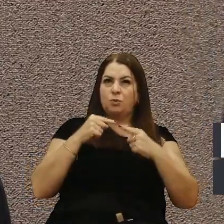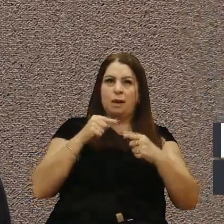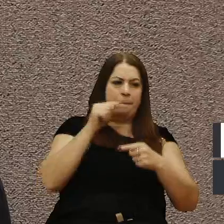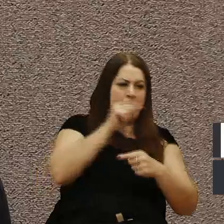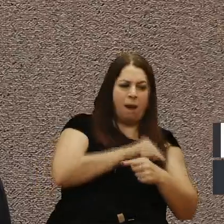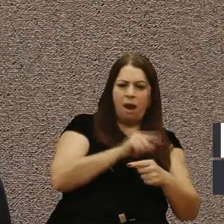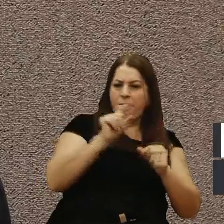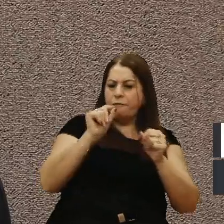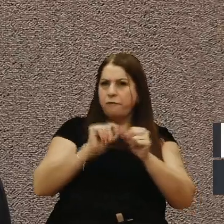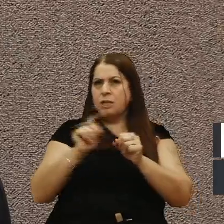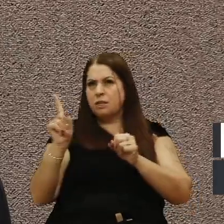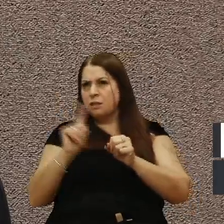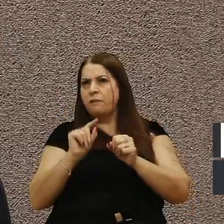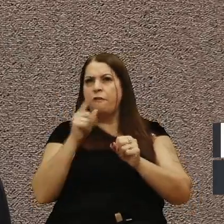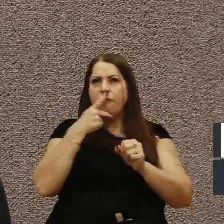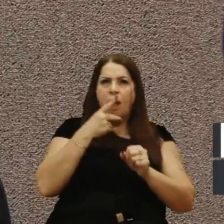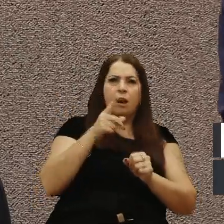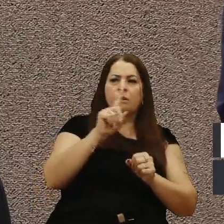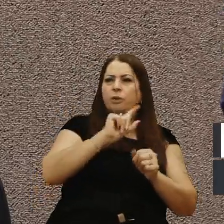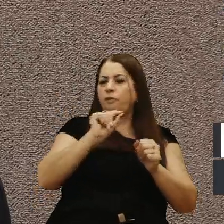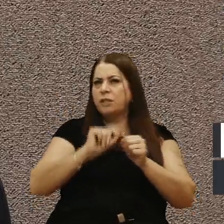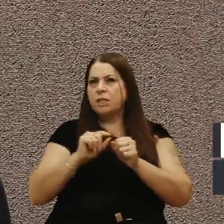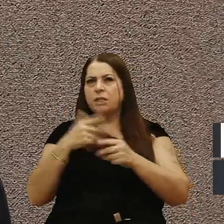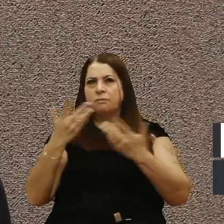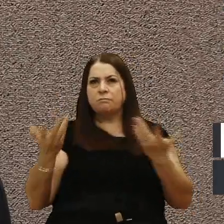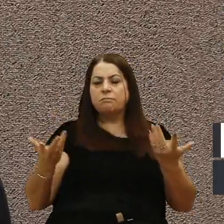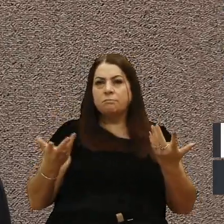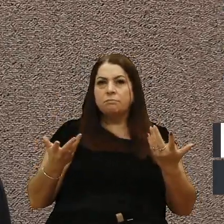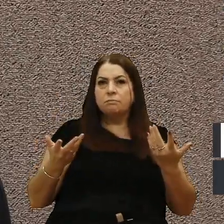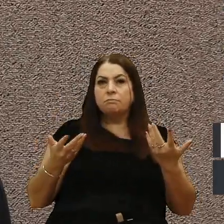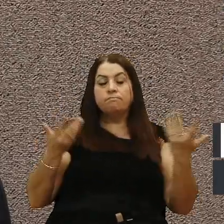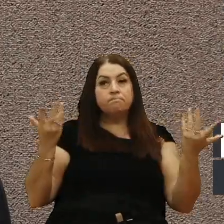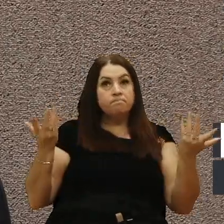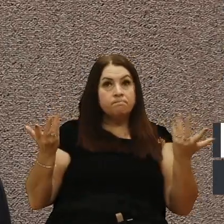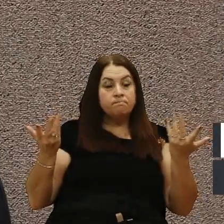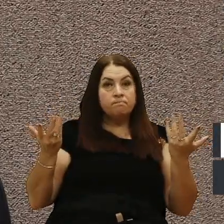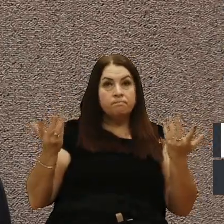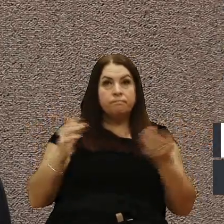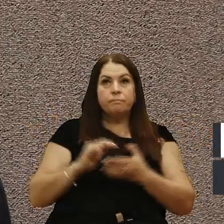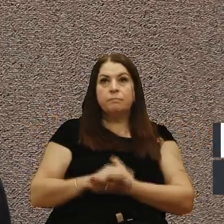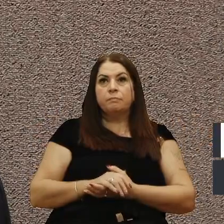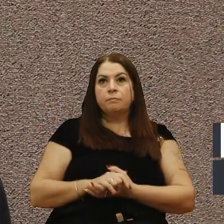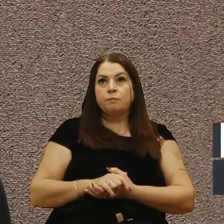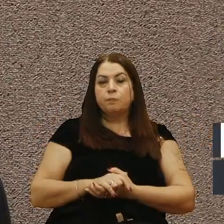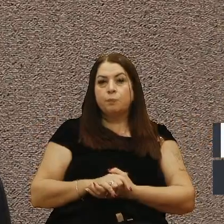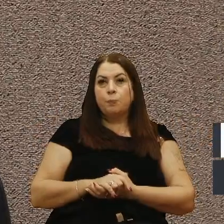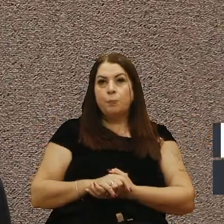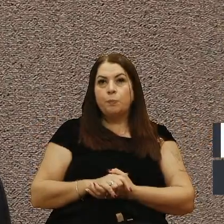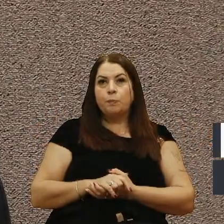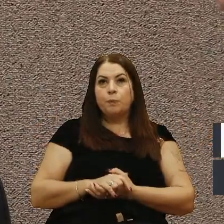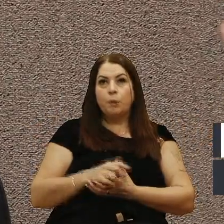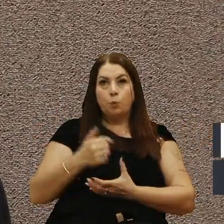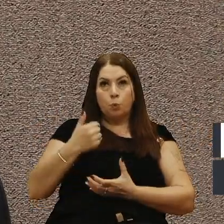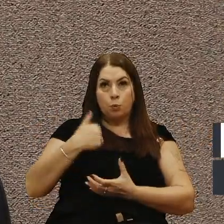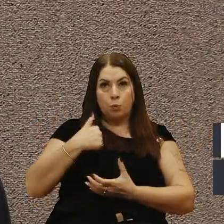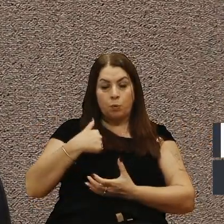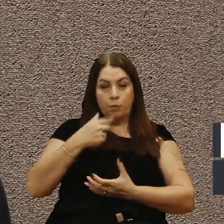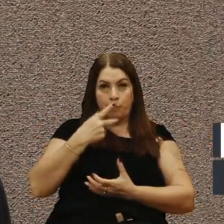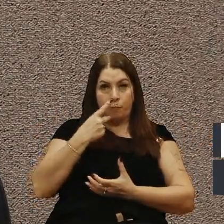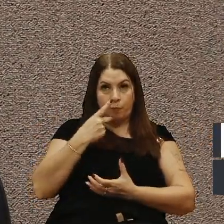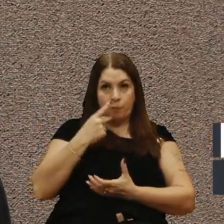não fez, porque disse, porque não fazia, porque não sei o quê. Mas, quando eu me